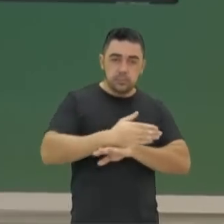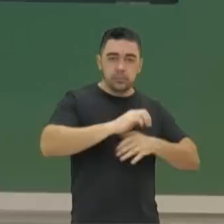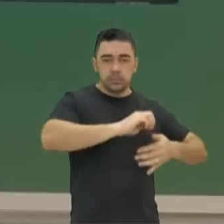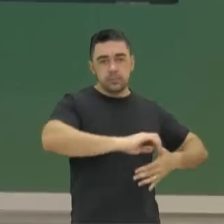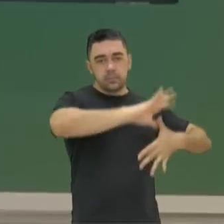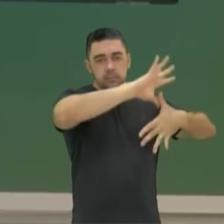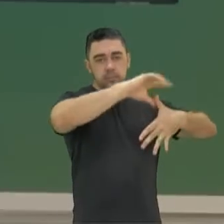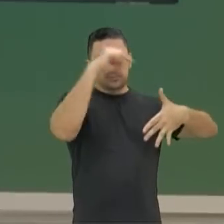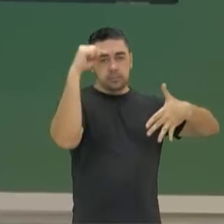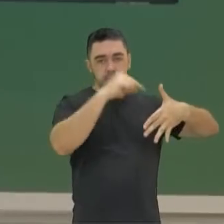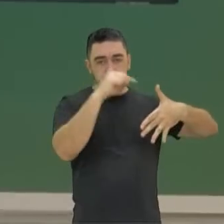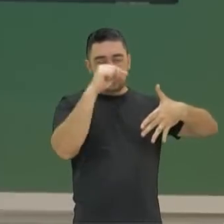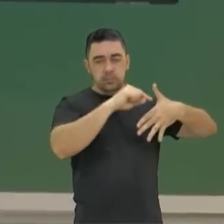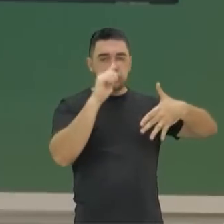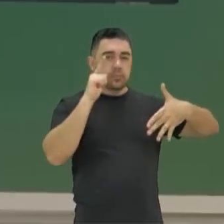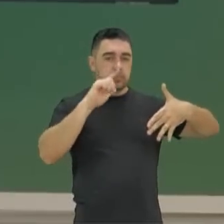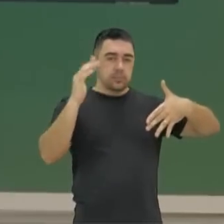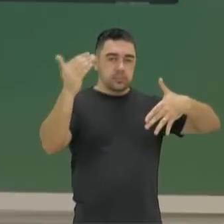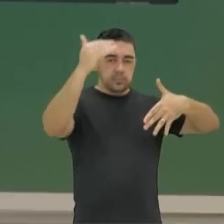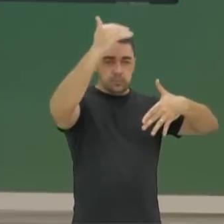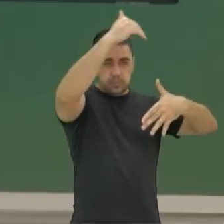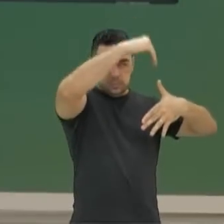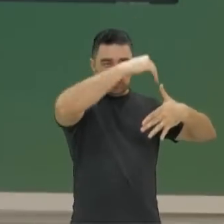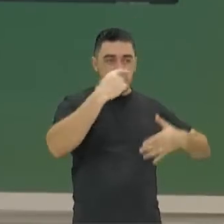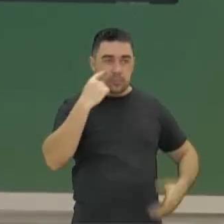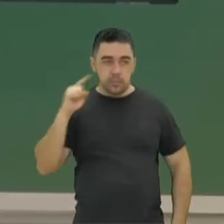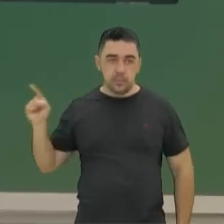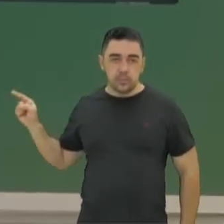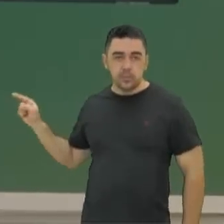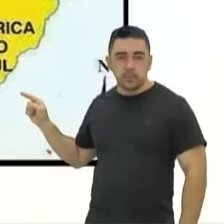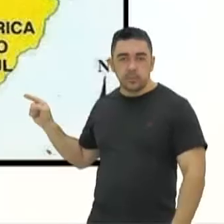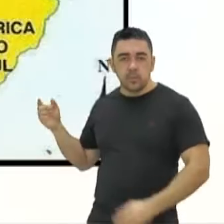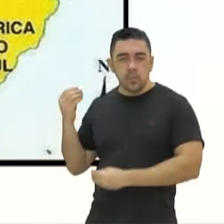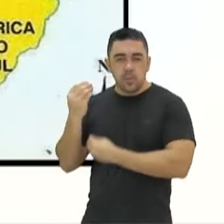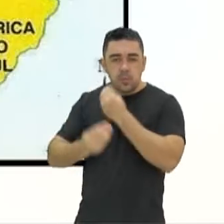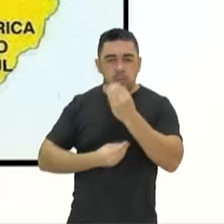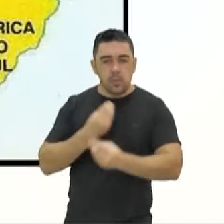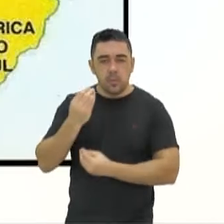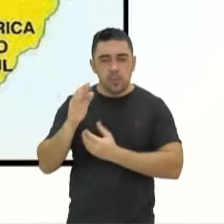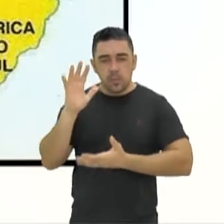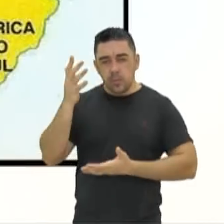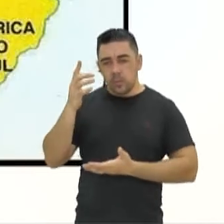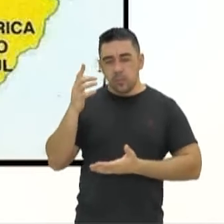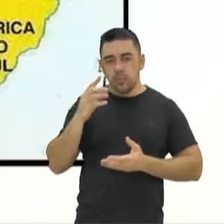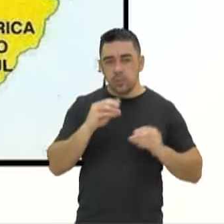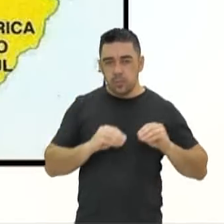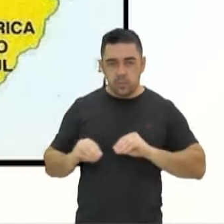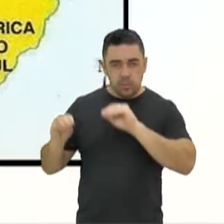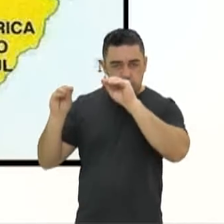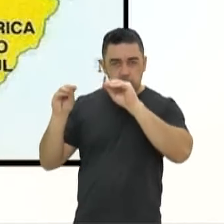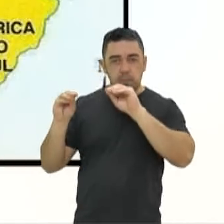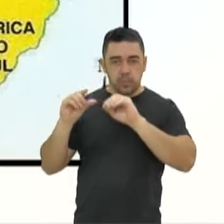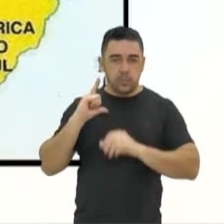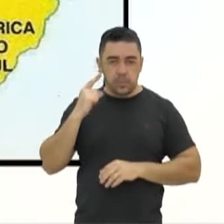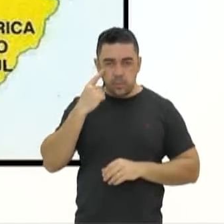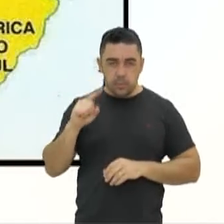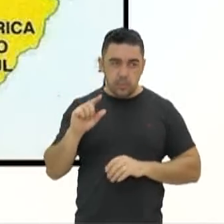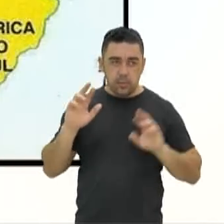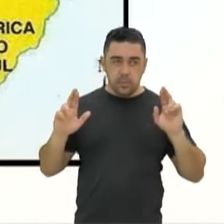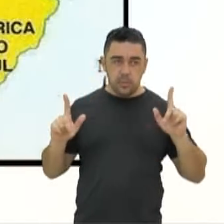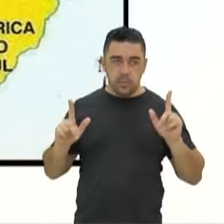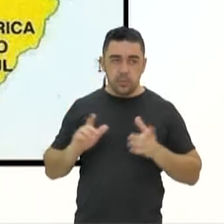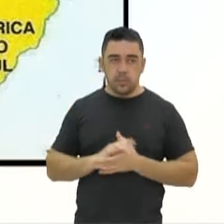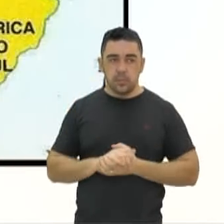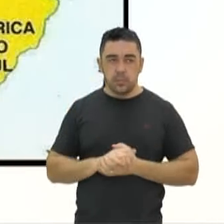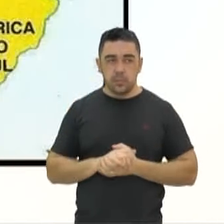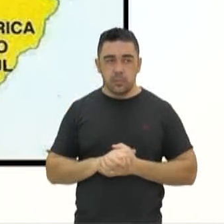e chegaram aqui nas Américas. Olha só que bacana. Olha só esse desenho para vocês entenderem lá. Aqui está meio invertido do que a gente costuma ver no globo,